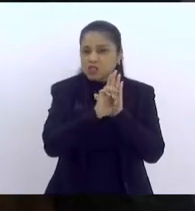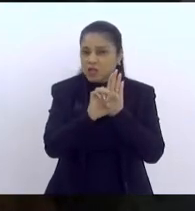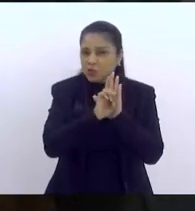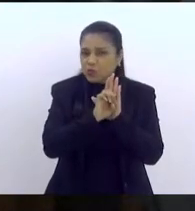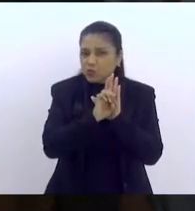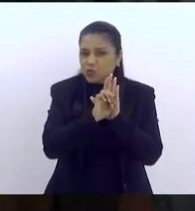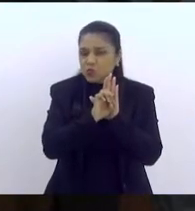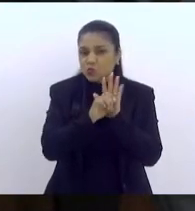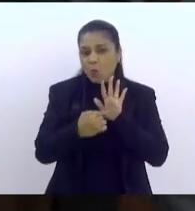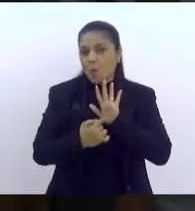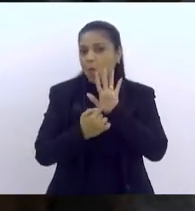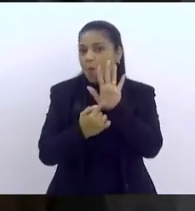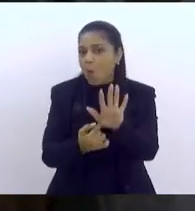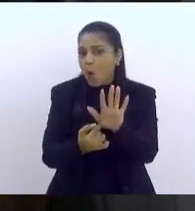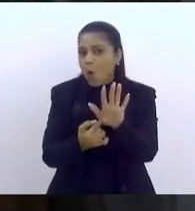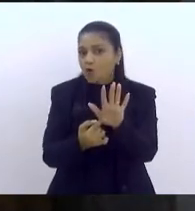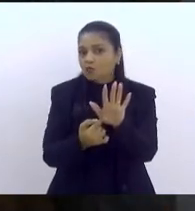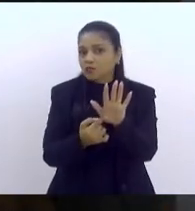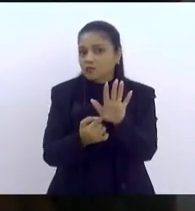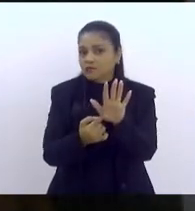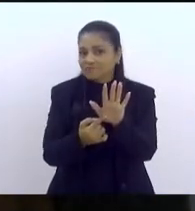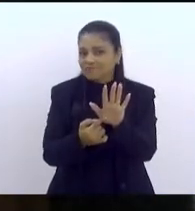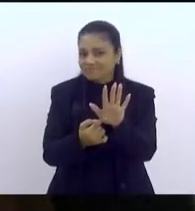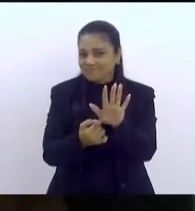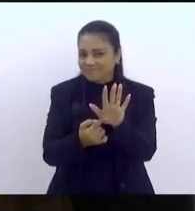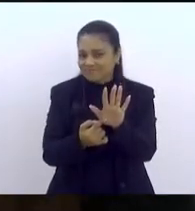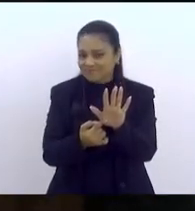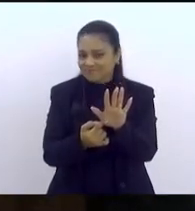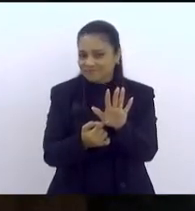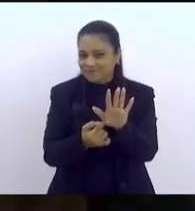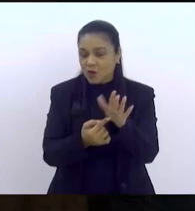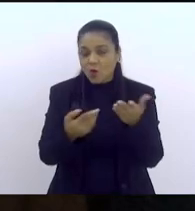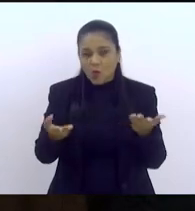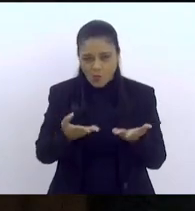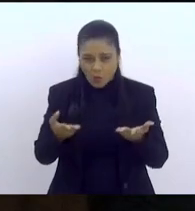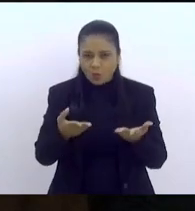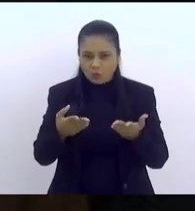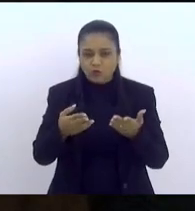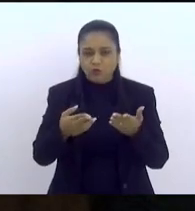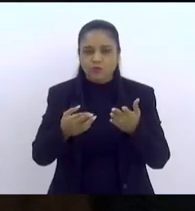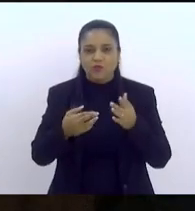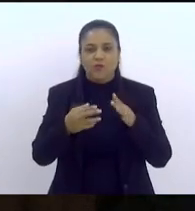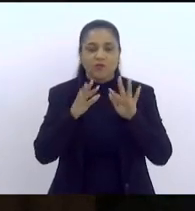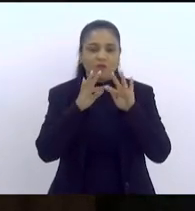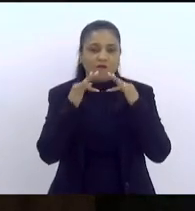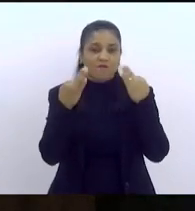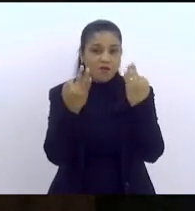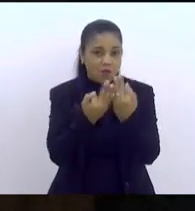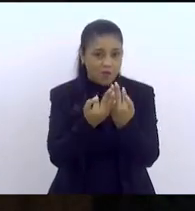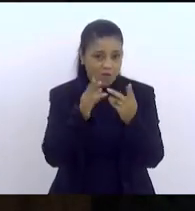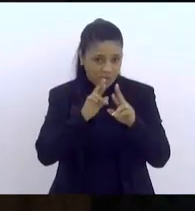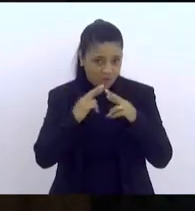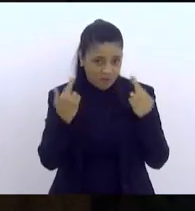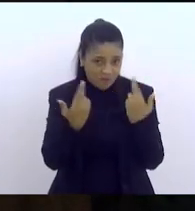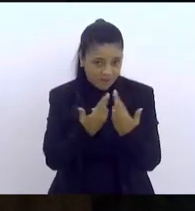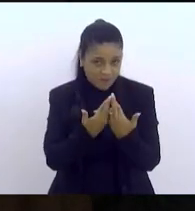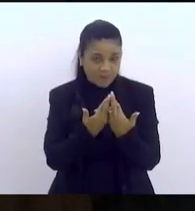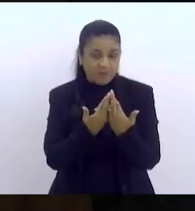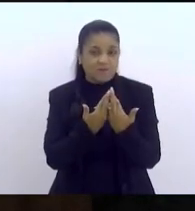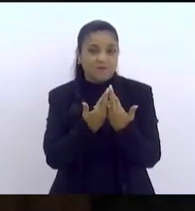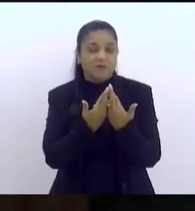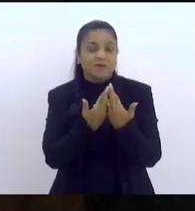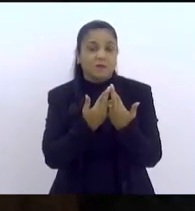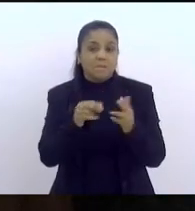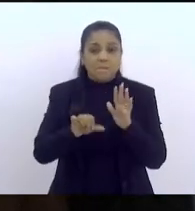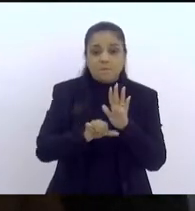que eu até falei hoje na reunião da Frente Parlamentar, da família da primeira infância e da adoção,